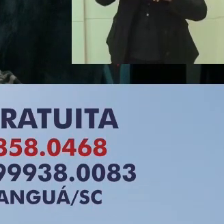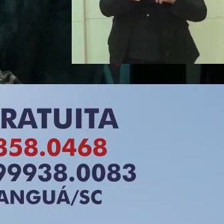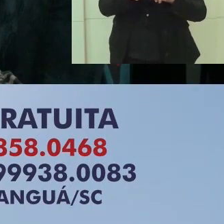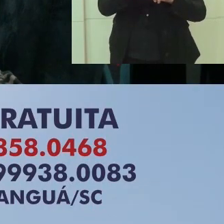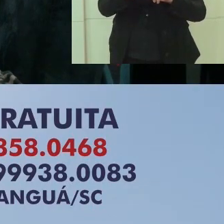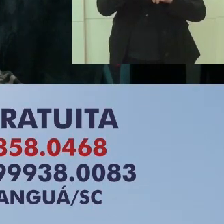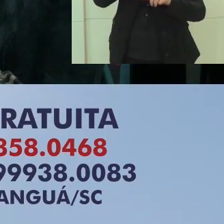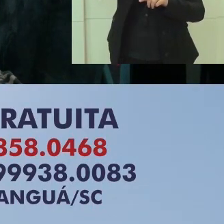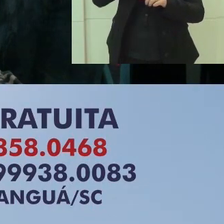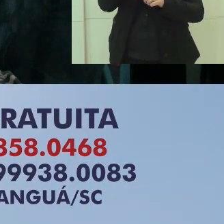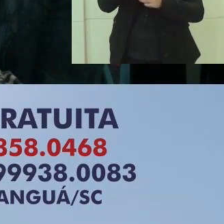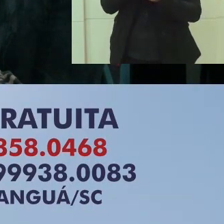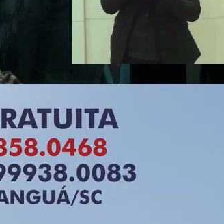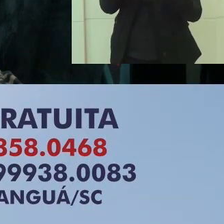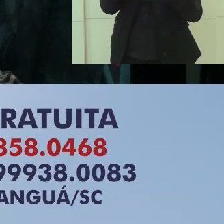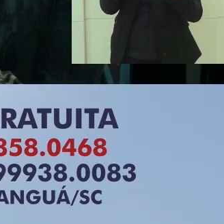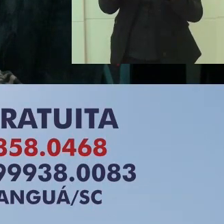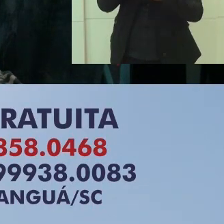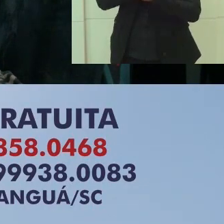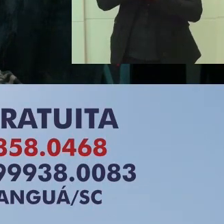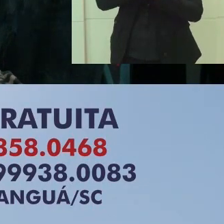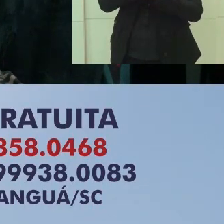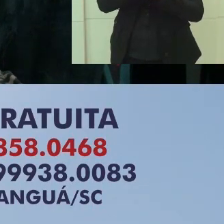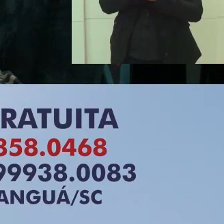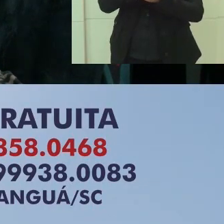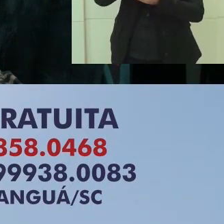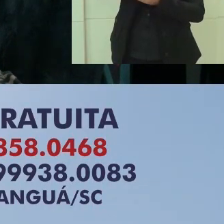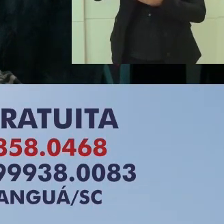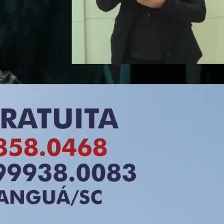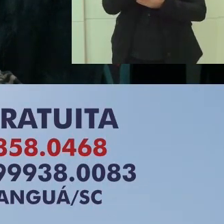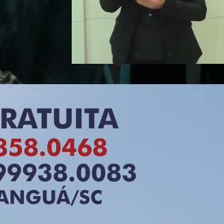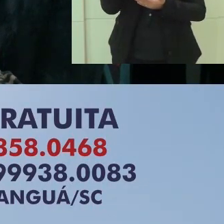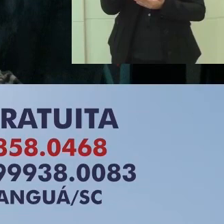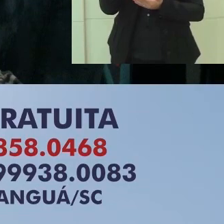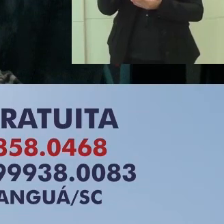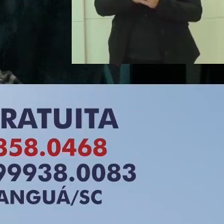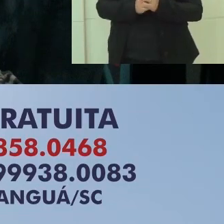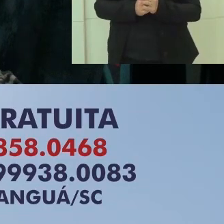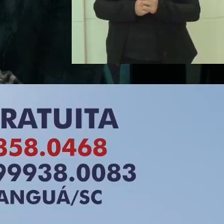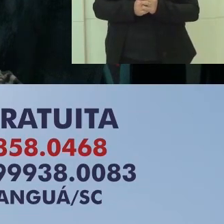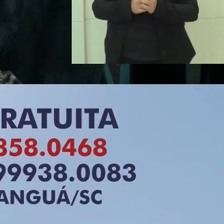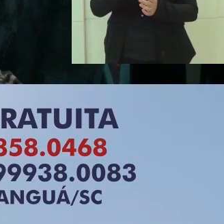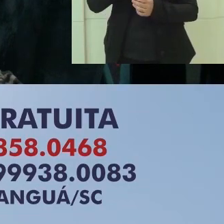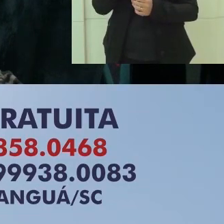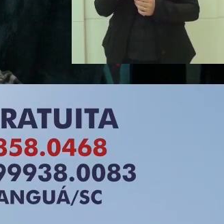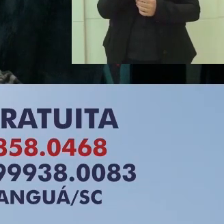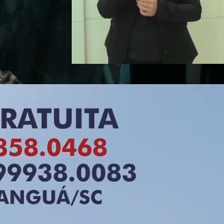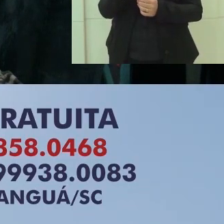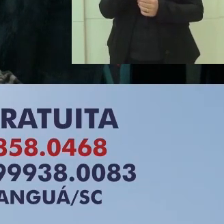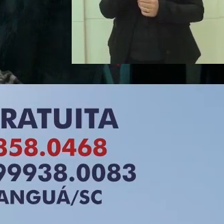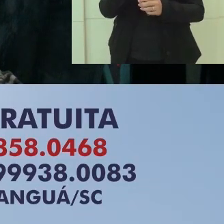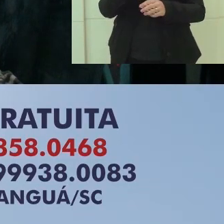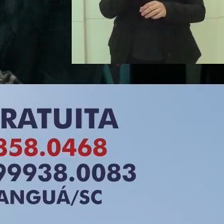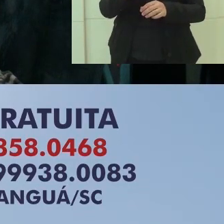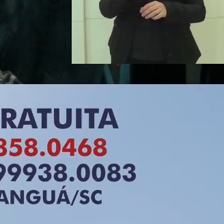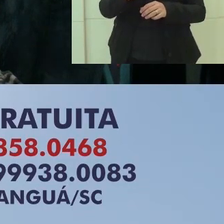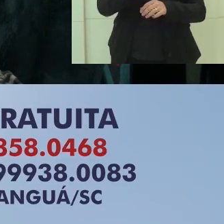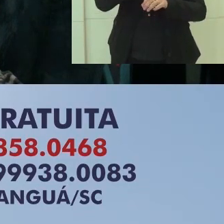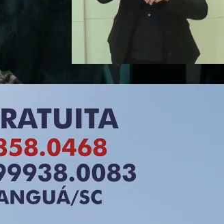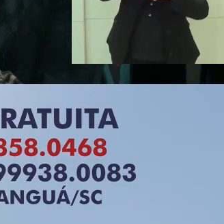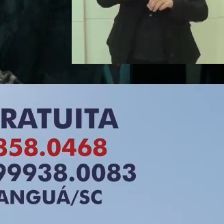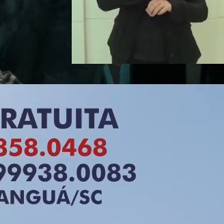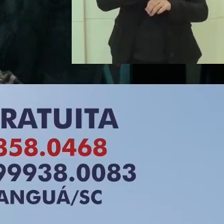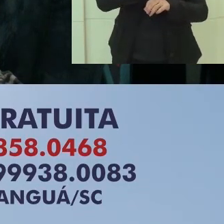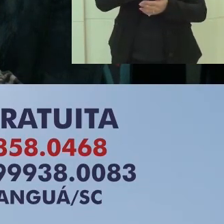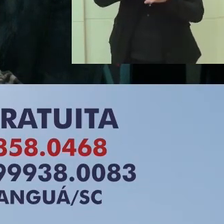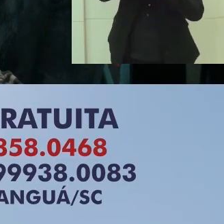aí na tela, inclusive, ó. Farmácia Vila São José, que a gente tem duas unidades, né? Uma que fica